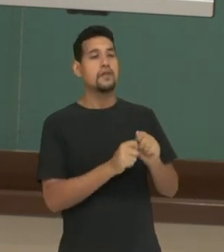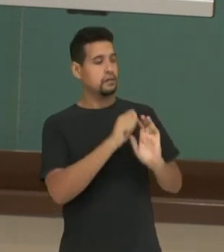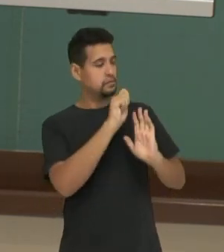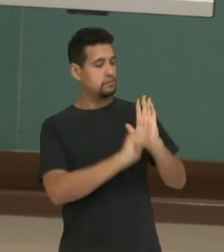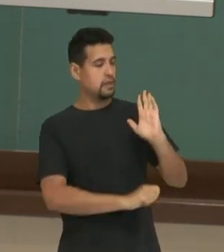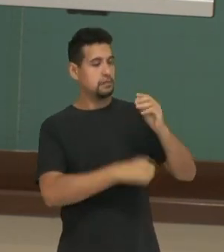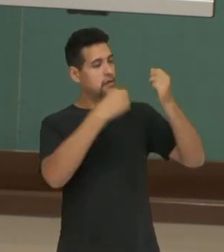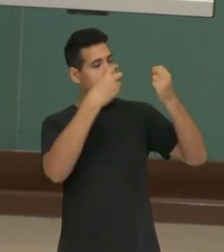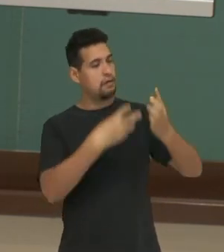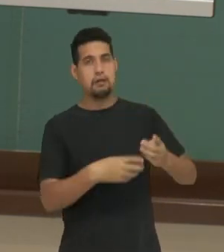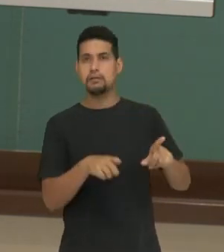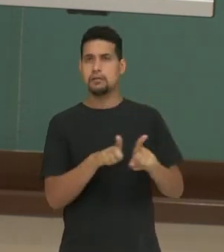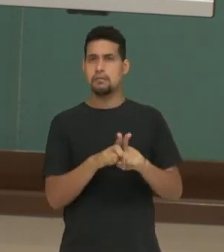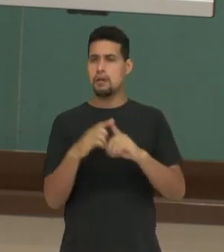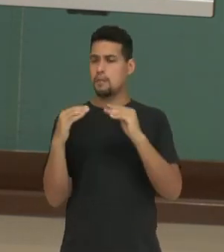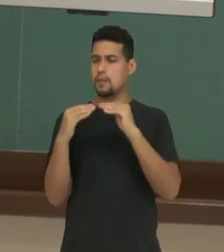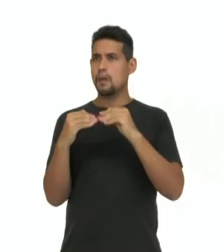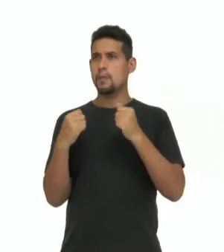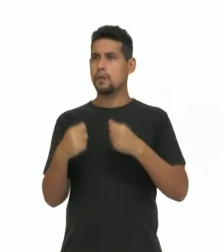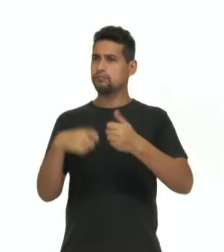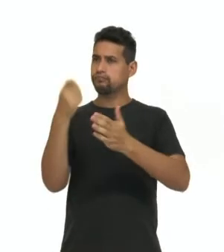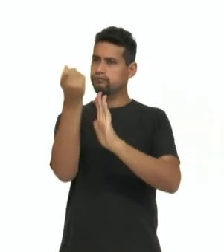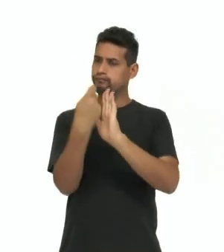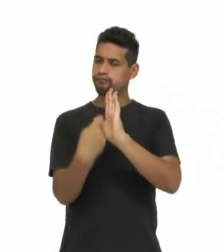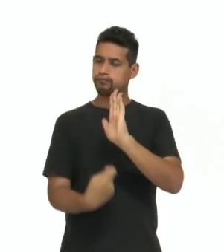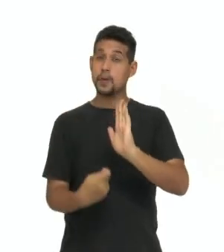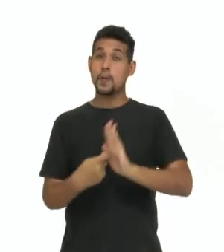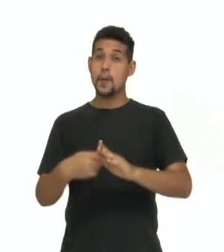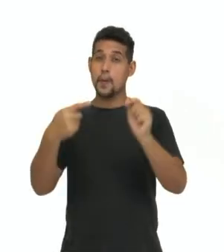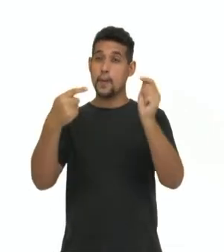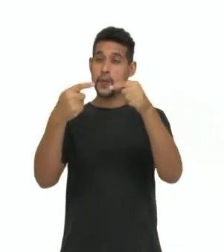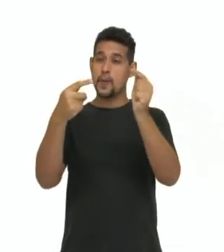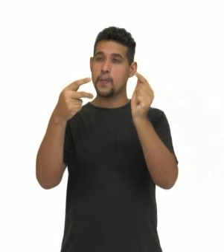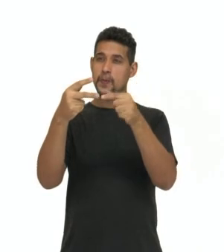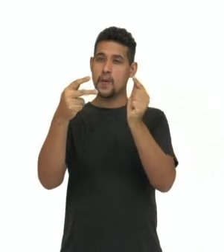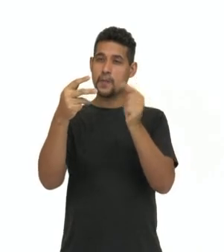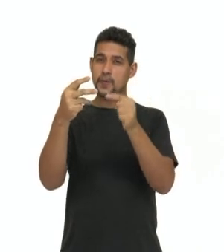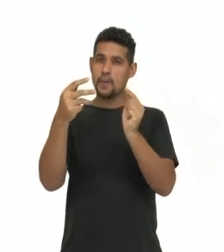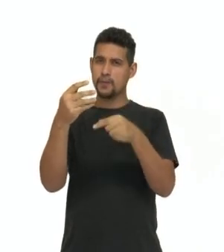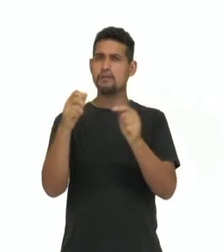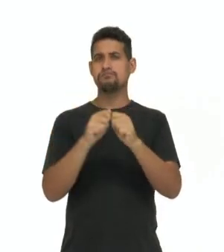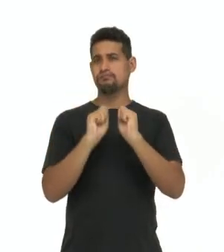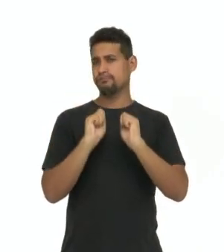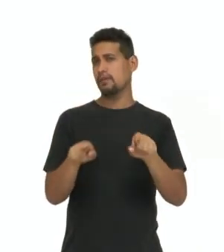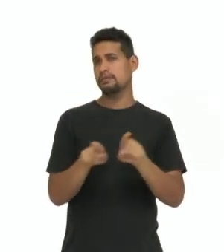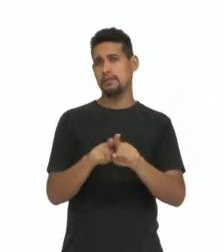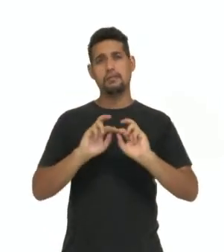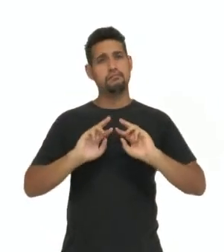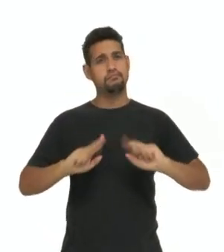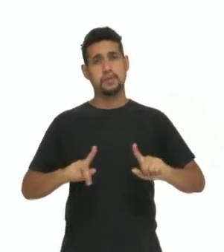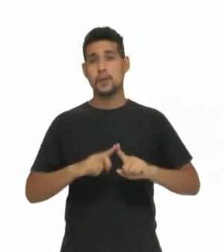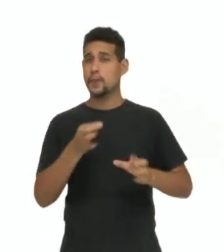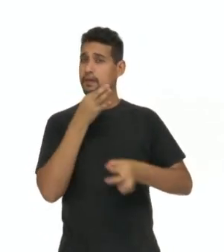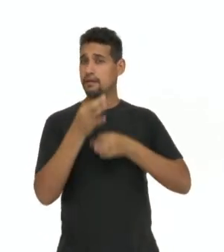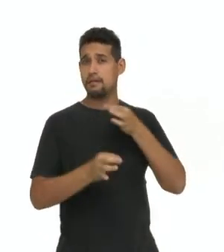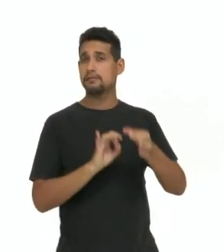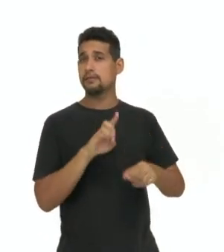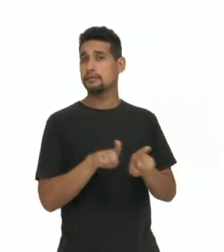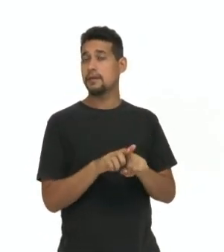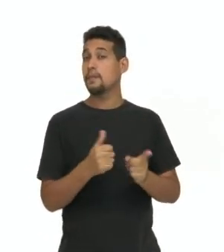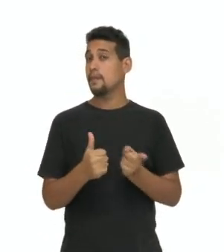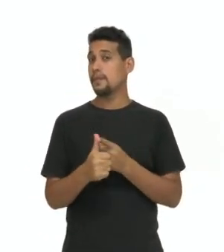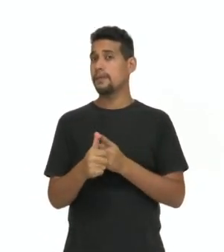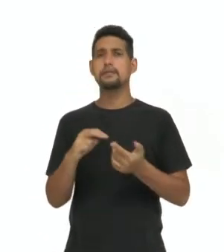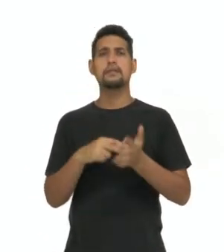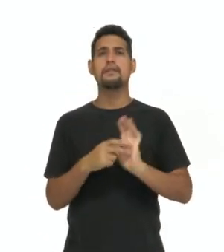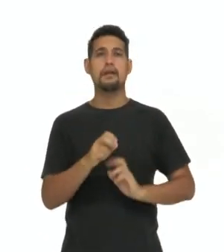vocês. Então vejam aqui, vocês podem escrever o texto em parágrafos, né? Pode ter 3 ou 4 parágrafos, é a sugestão. No primeiro